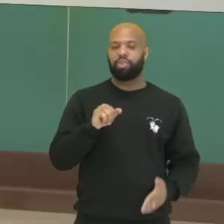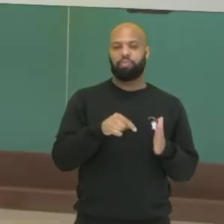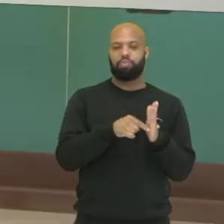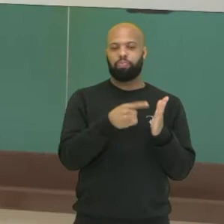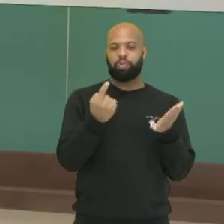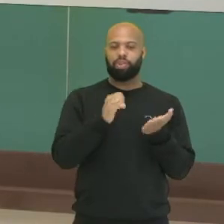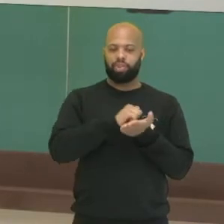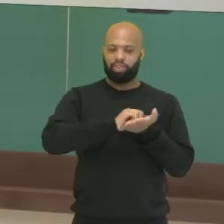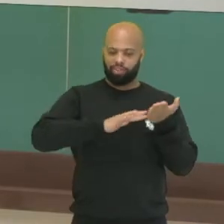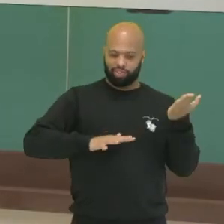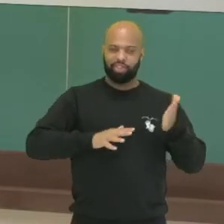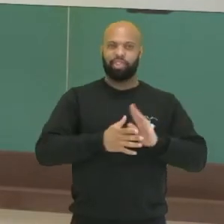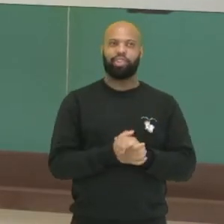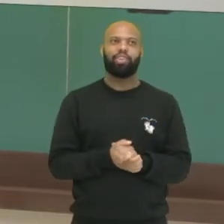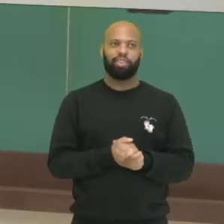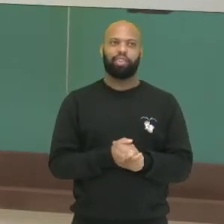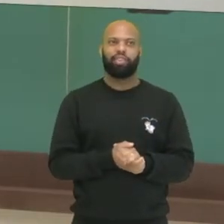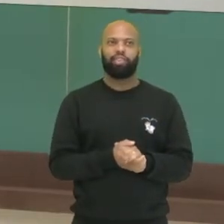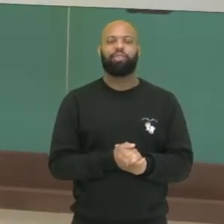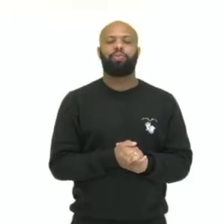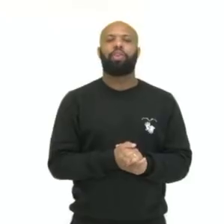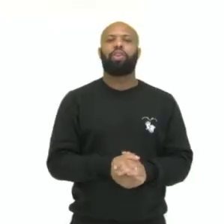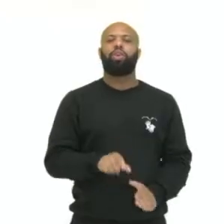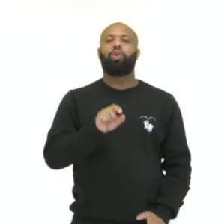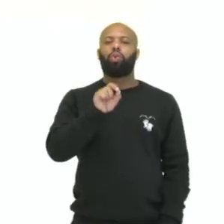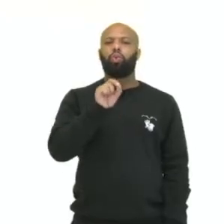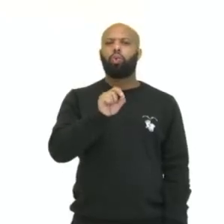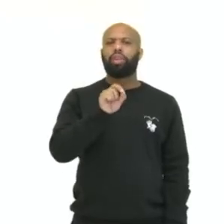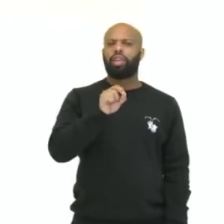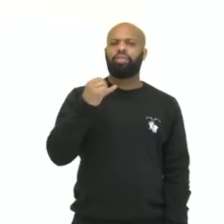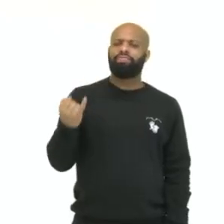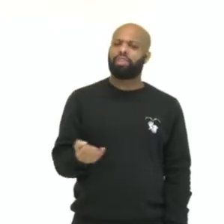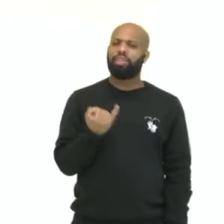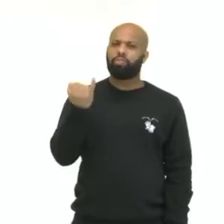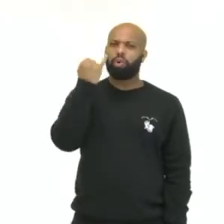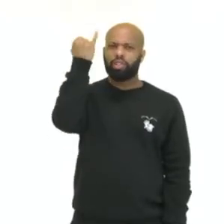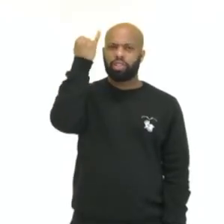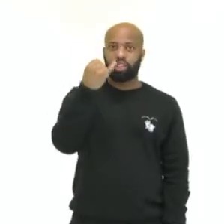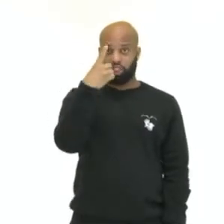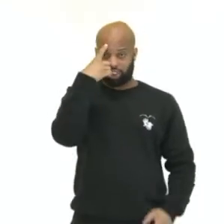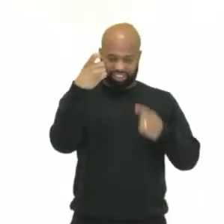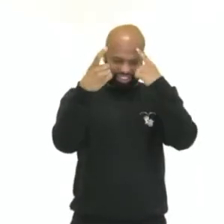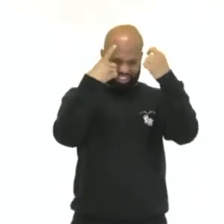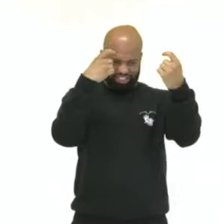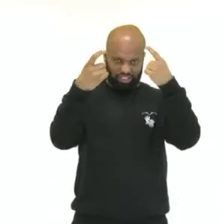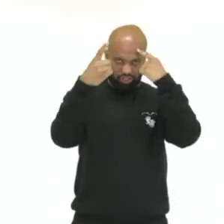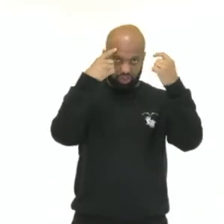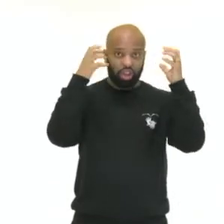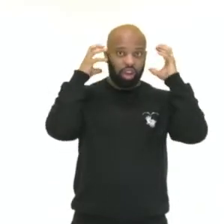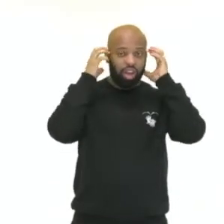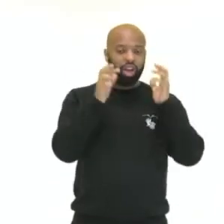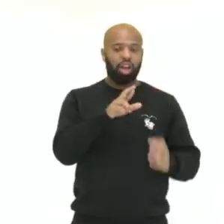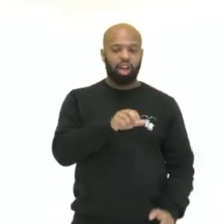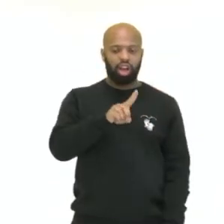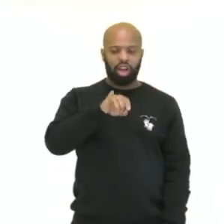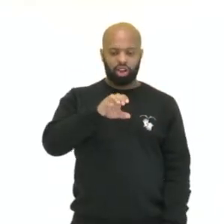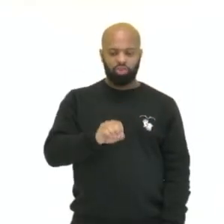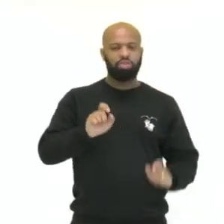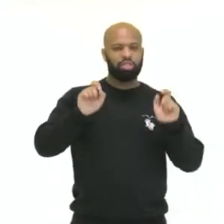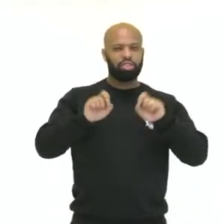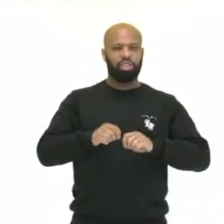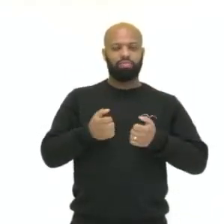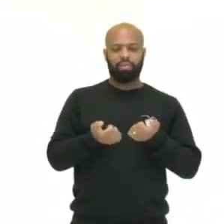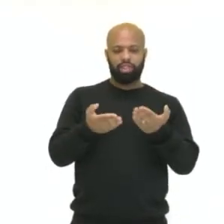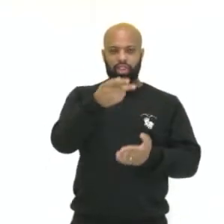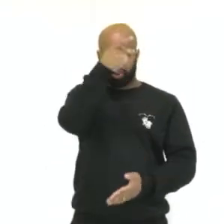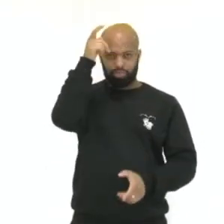primeira atividade. Na sua opinião, quais as contribuições que a invenção do rádio pode oferecer às pessoas